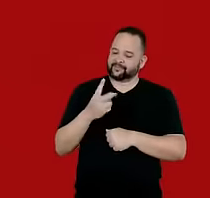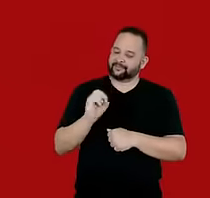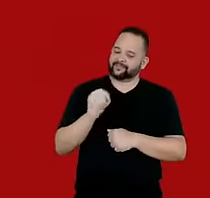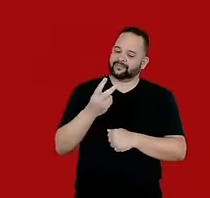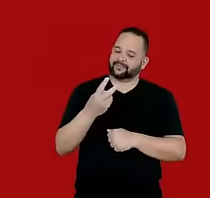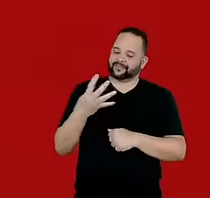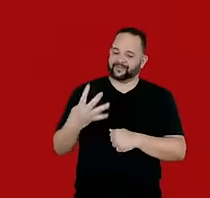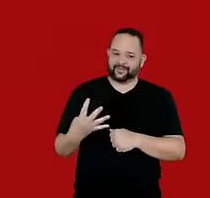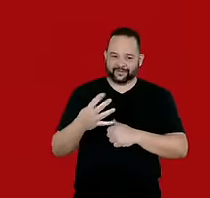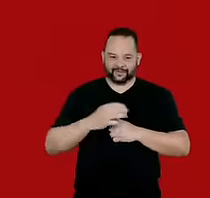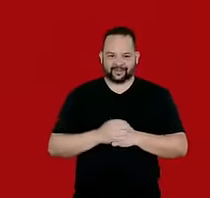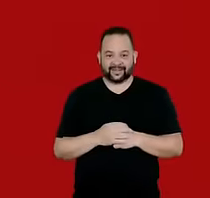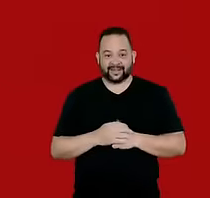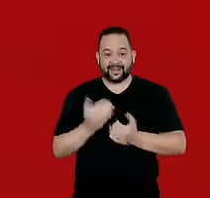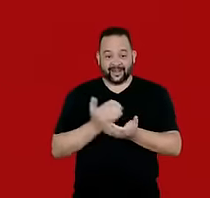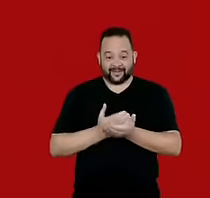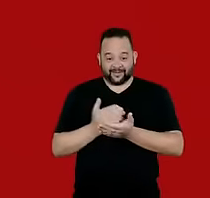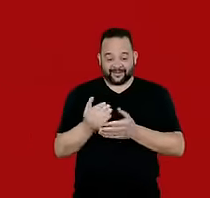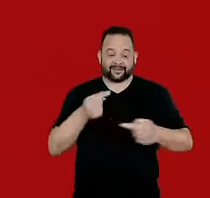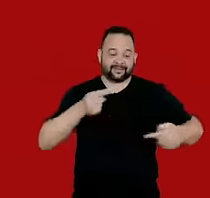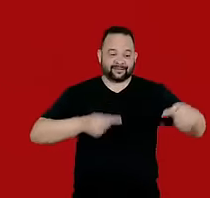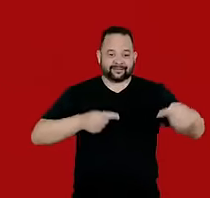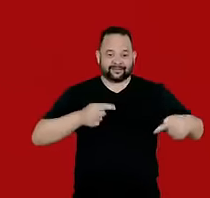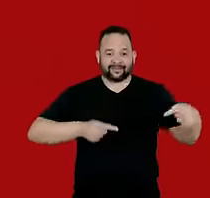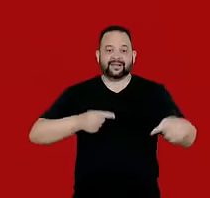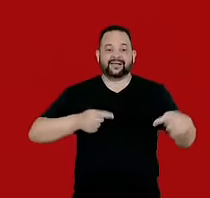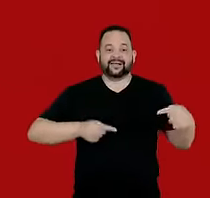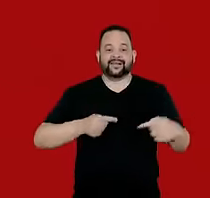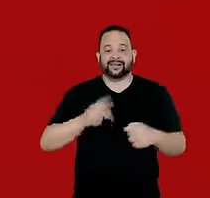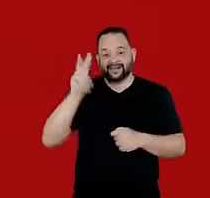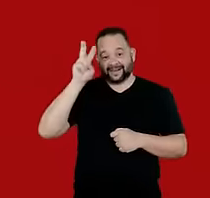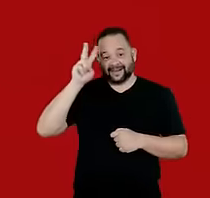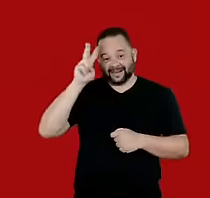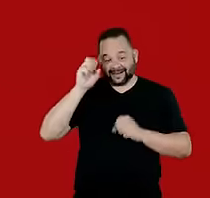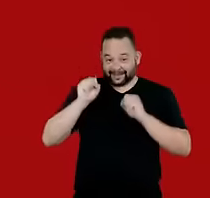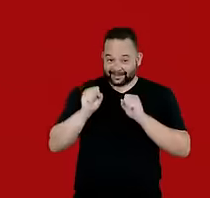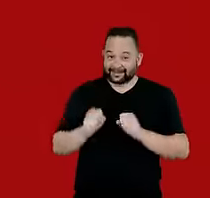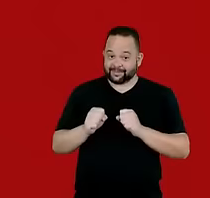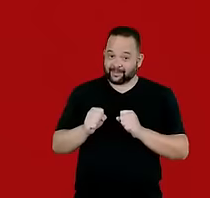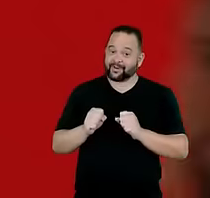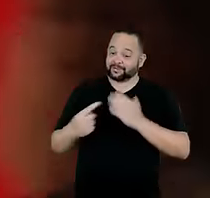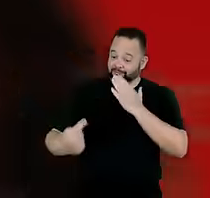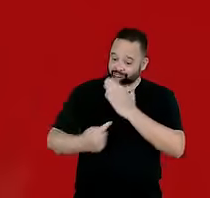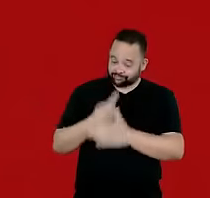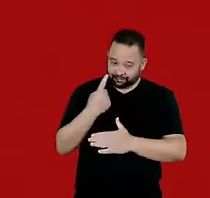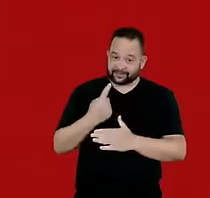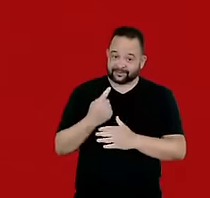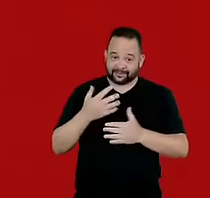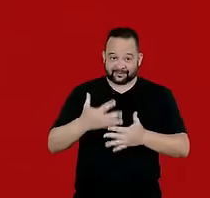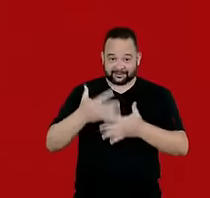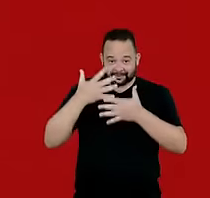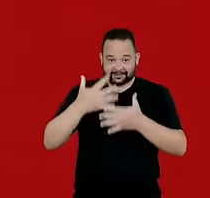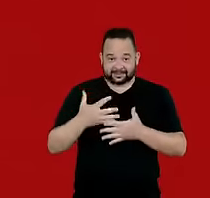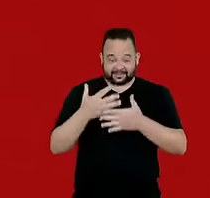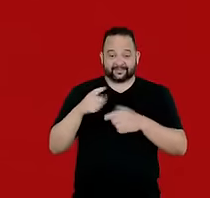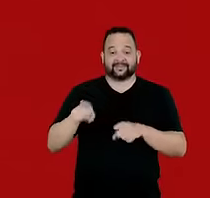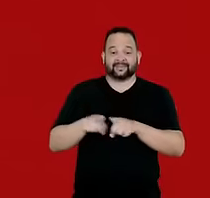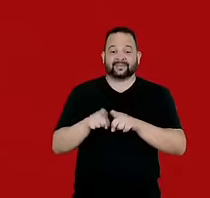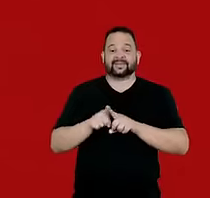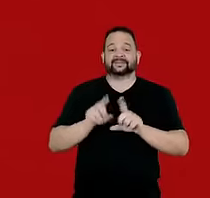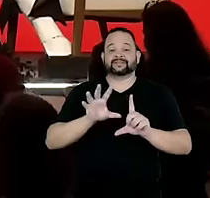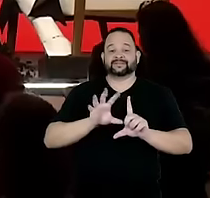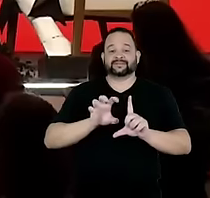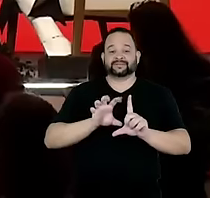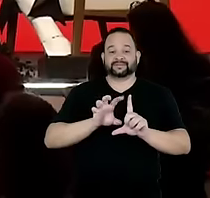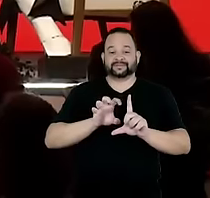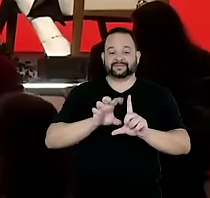começar o nosso painel mais uma vez Lembrando que vocês podem devem mandar perguntas pra gente tem o QR Code aí o q code no Prisma